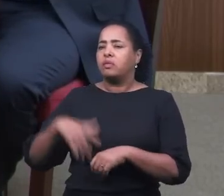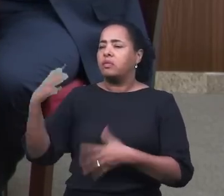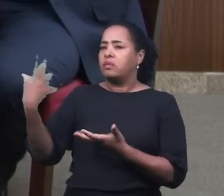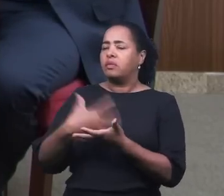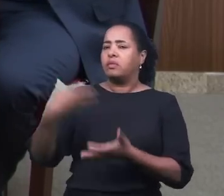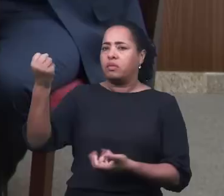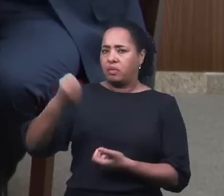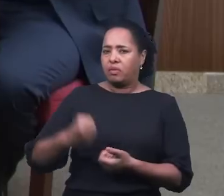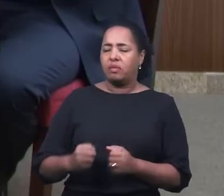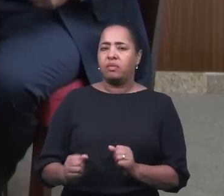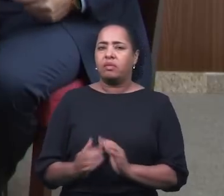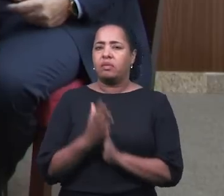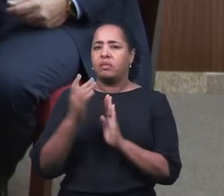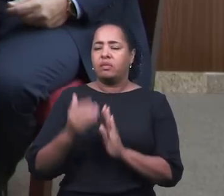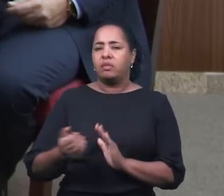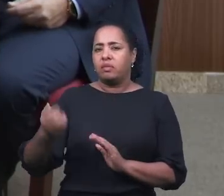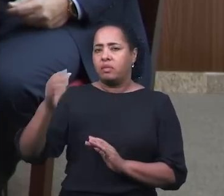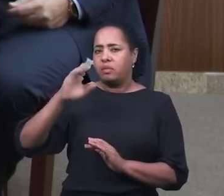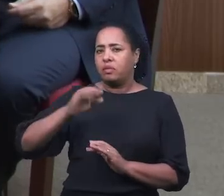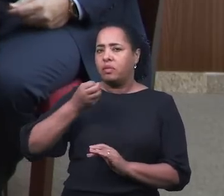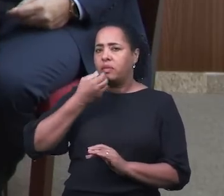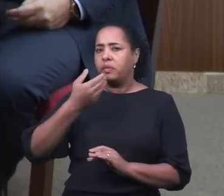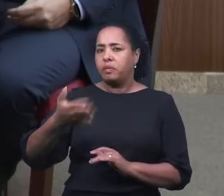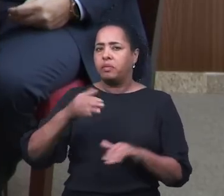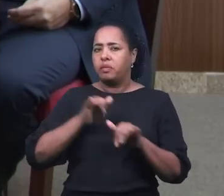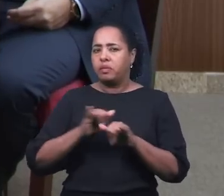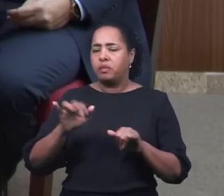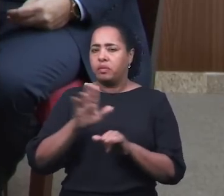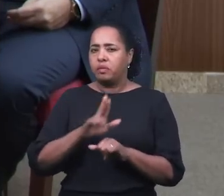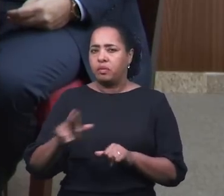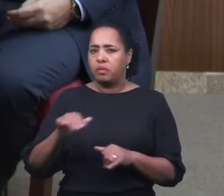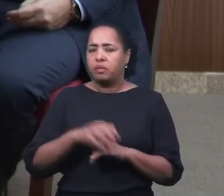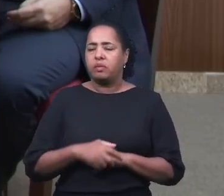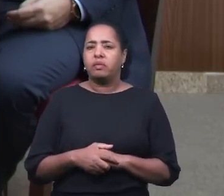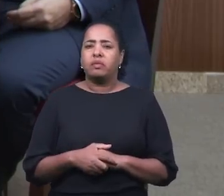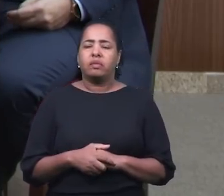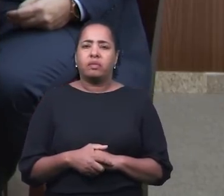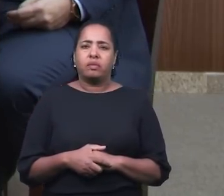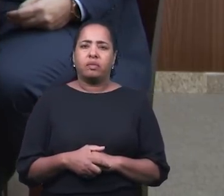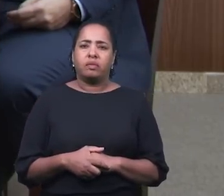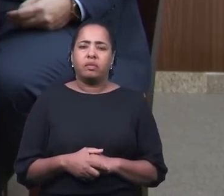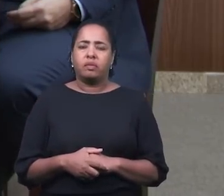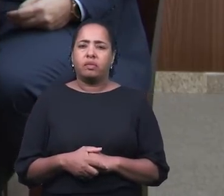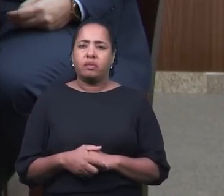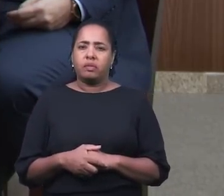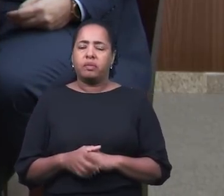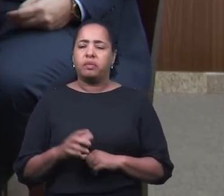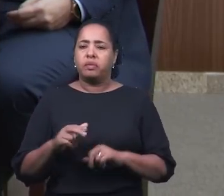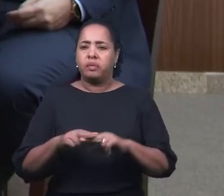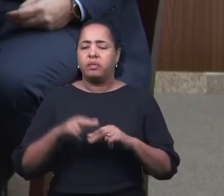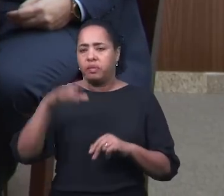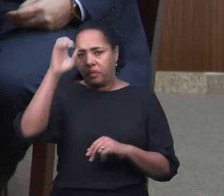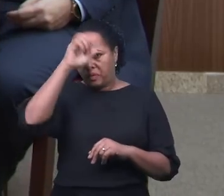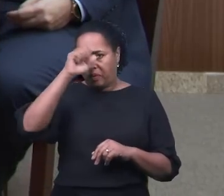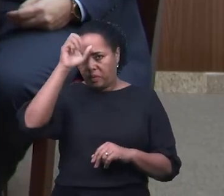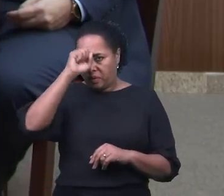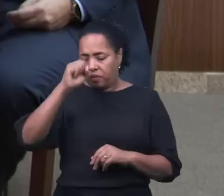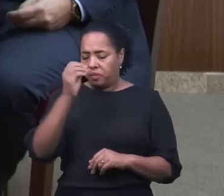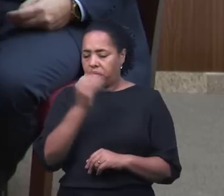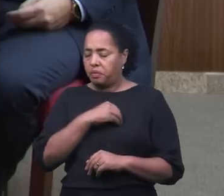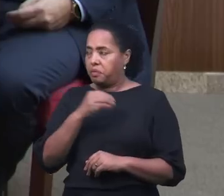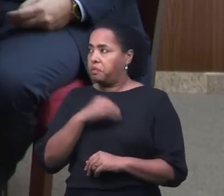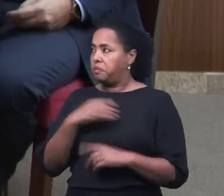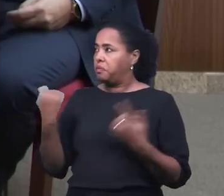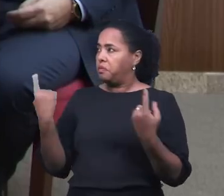seremos arrebatados. Louvado, bendito seja o nome do Senhor. É por isso que aprendemos que aquele que pecar contra o